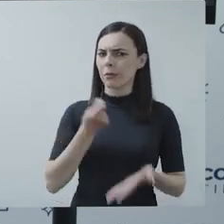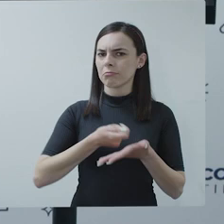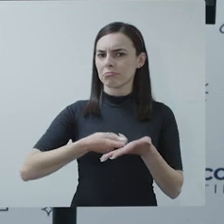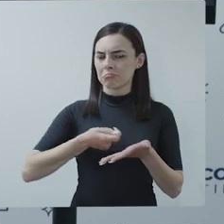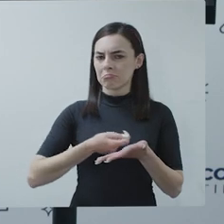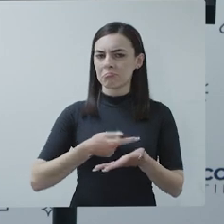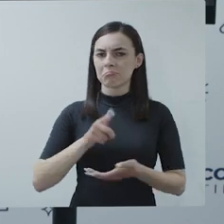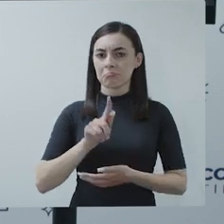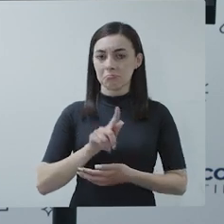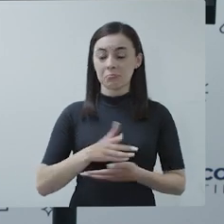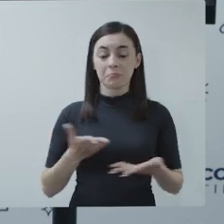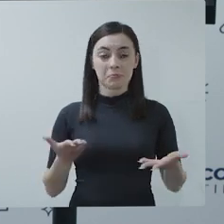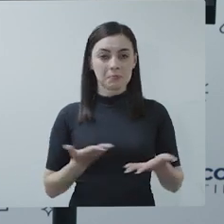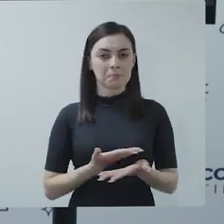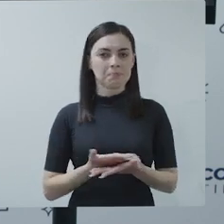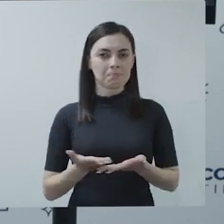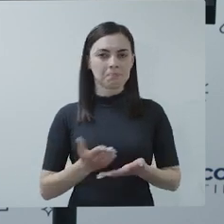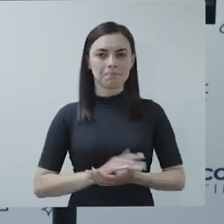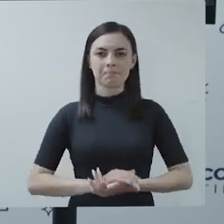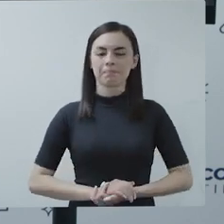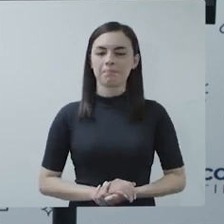né? Então, vamos lá.